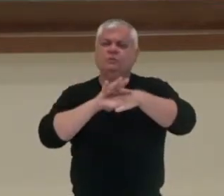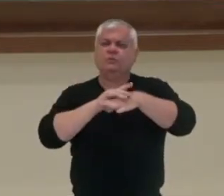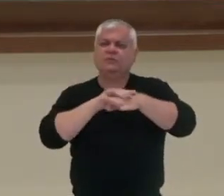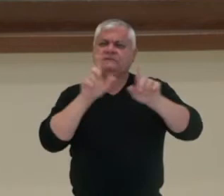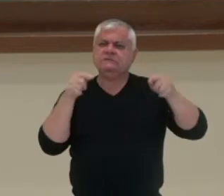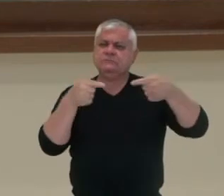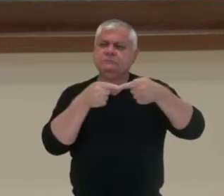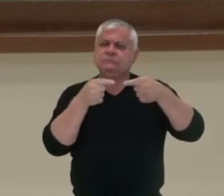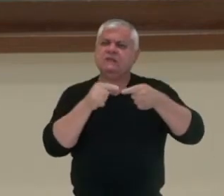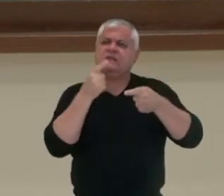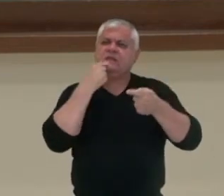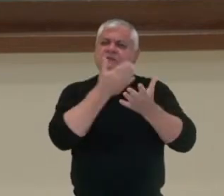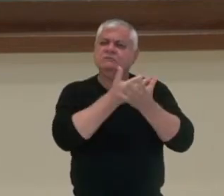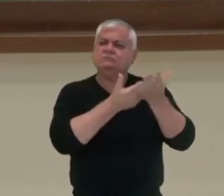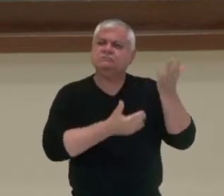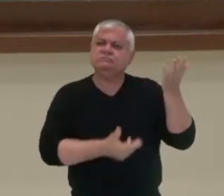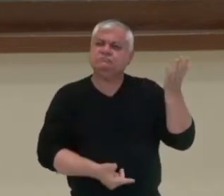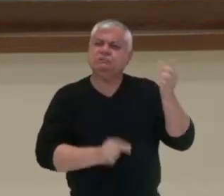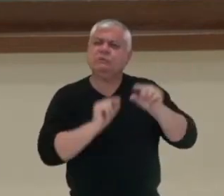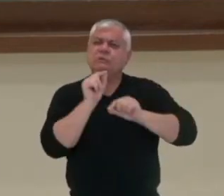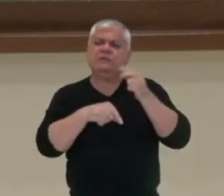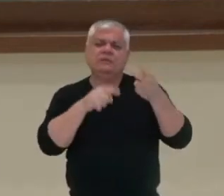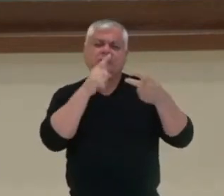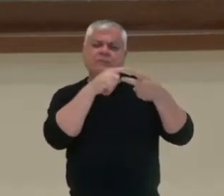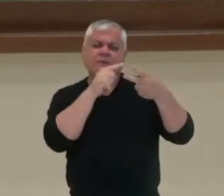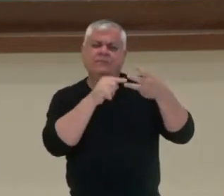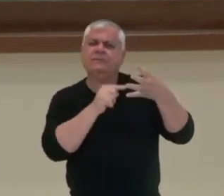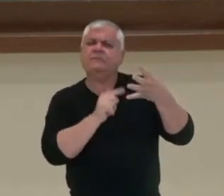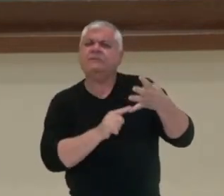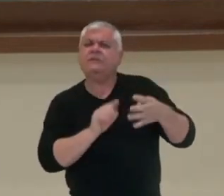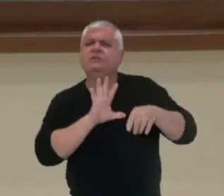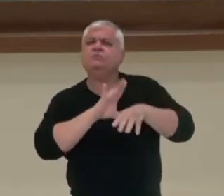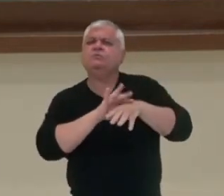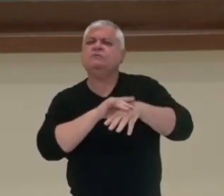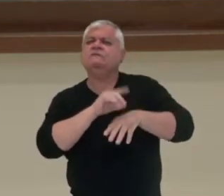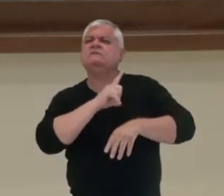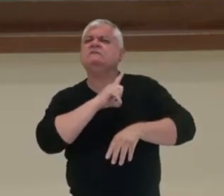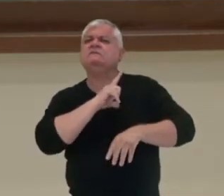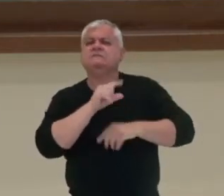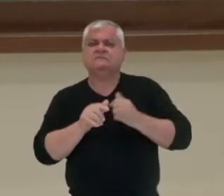relacionadas ao sangue e quais os tipos de doenças relacionadas ao sangue que nós temos?